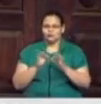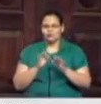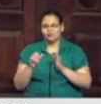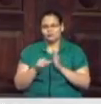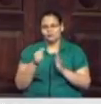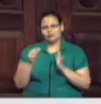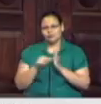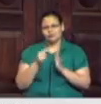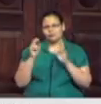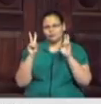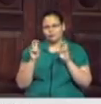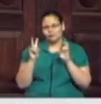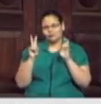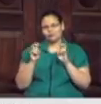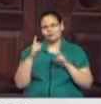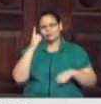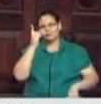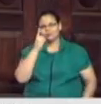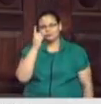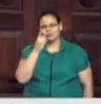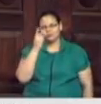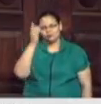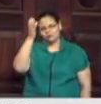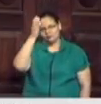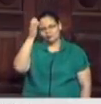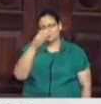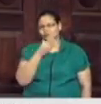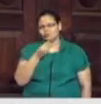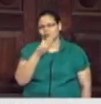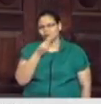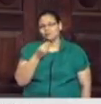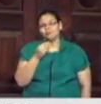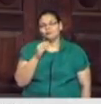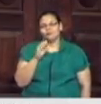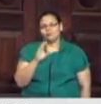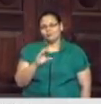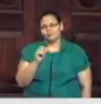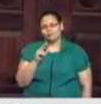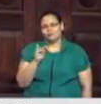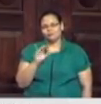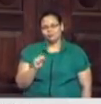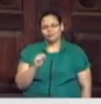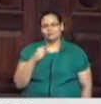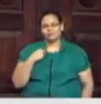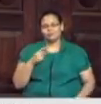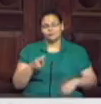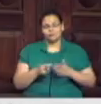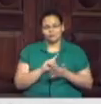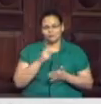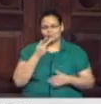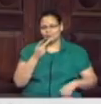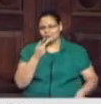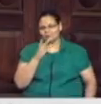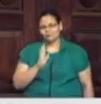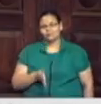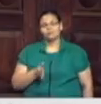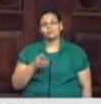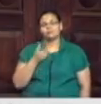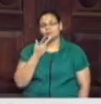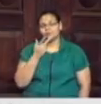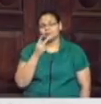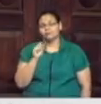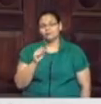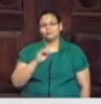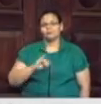primeiro assunto, o deputado tio Carlos já se antecipou, e eu quero apenas secundá-lo, dizer que realmente